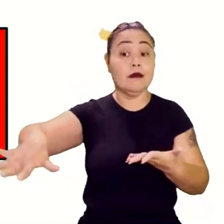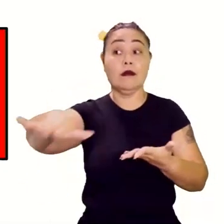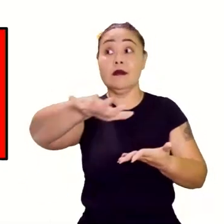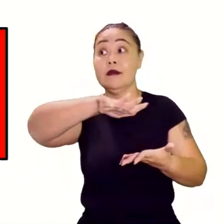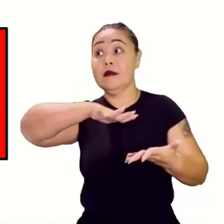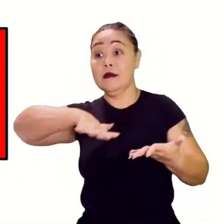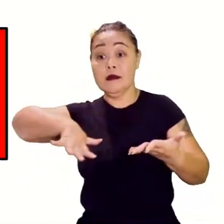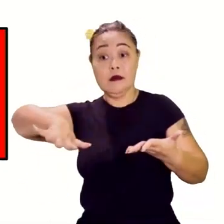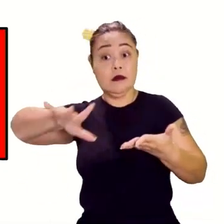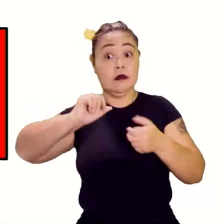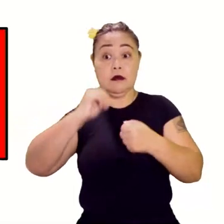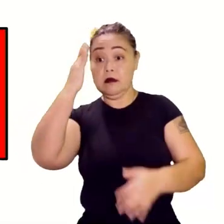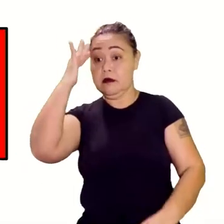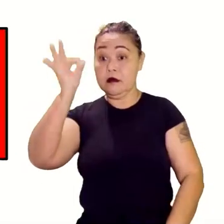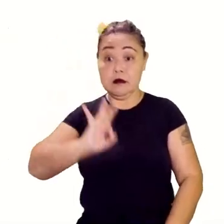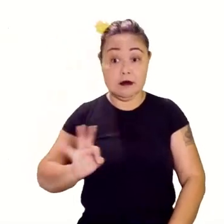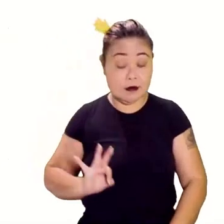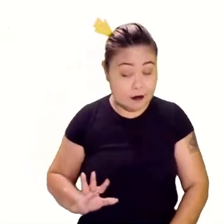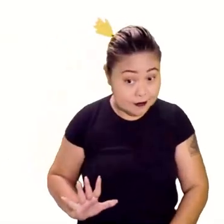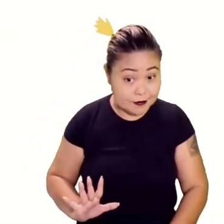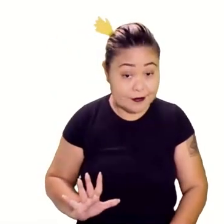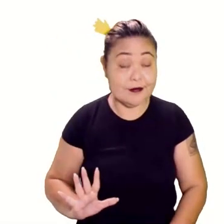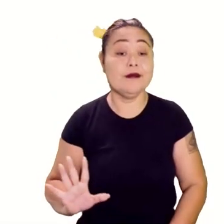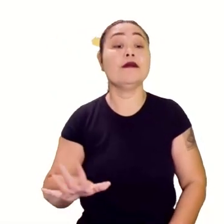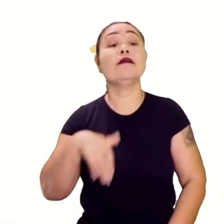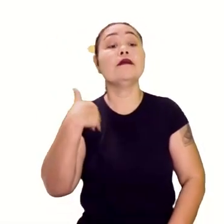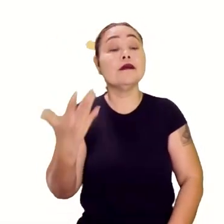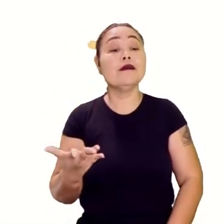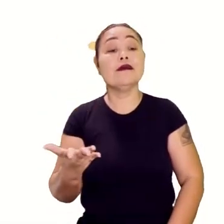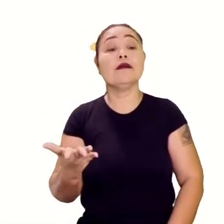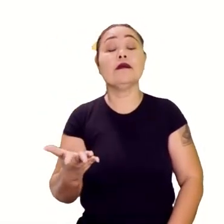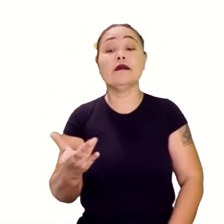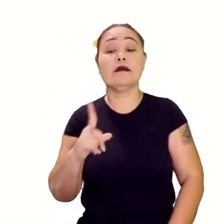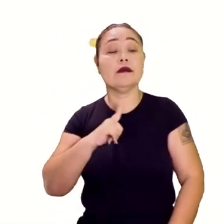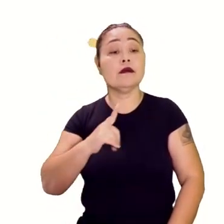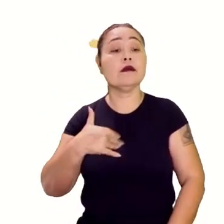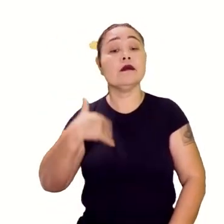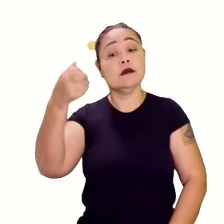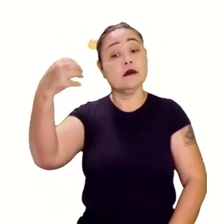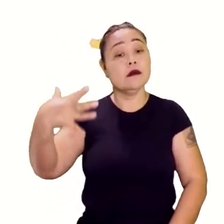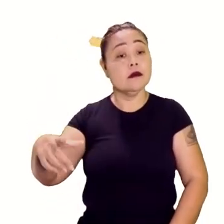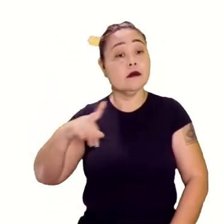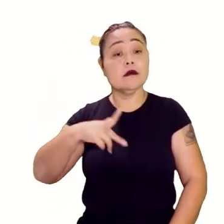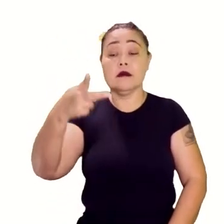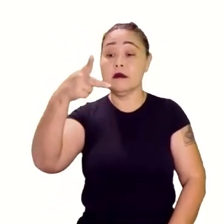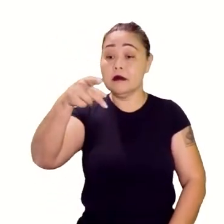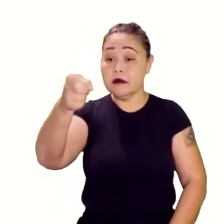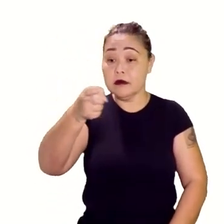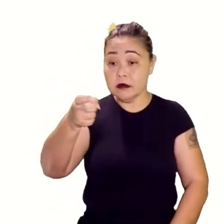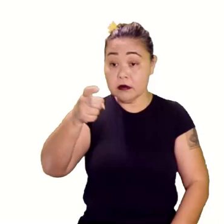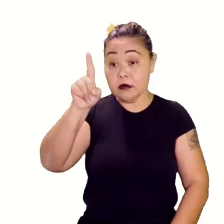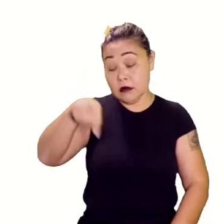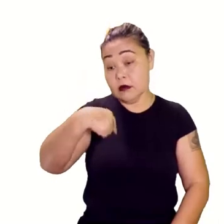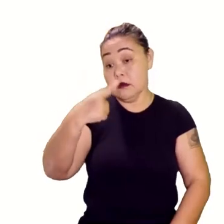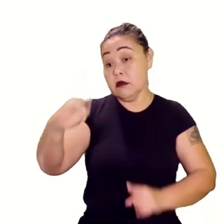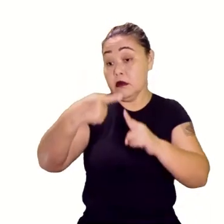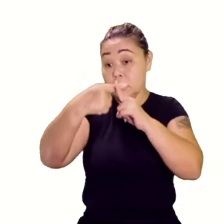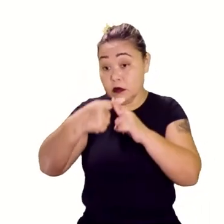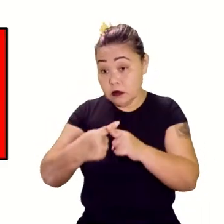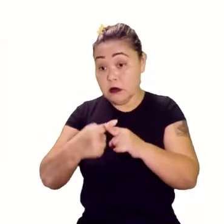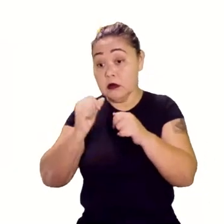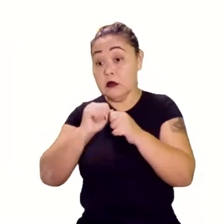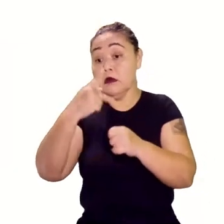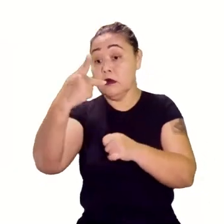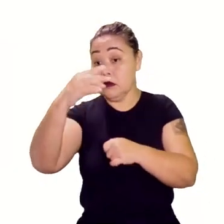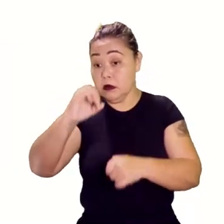ao delírio! Não tô entendendo nada. Tá. Vamos lá! Então a gente tem que o nosso PX vai ser 2 vezes o P0. Porque ele quer